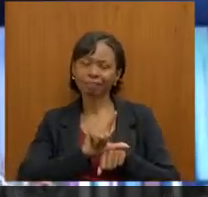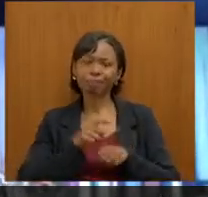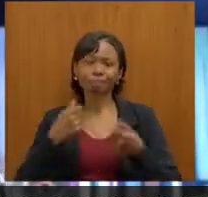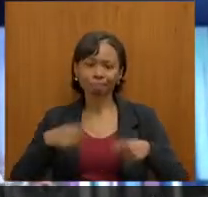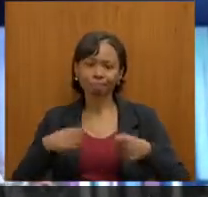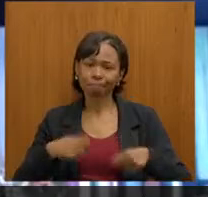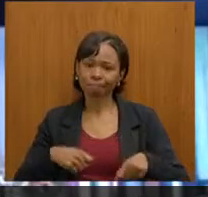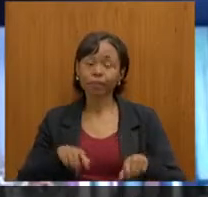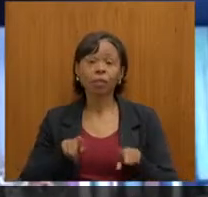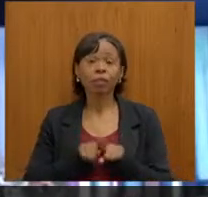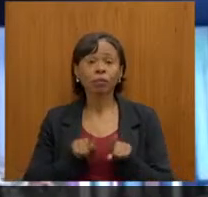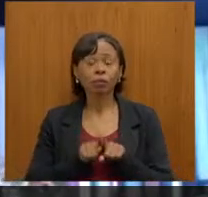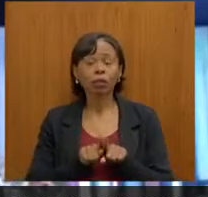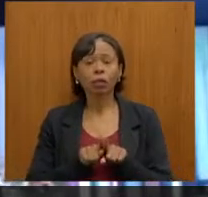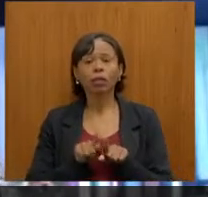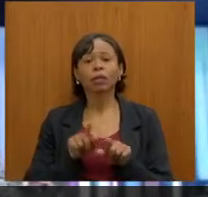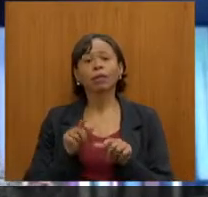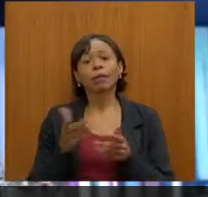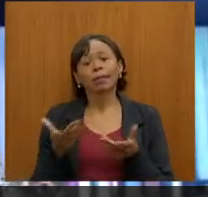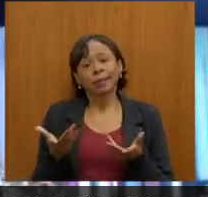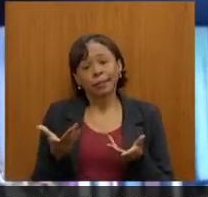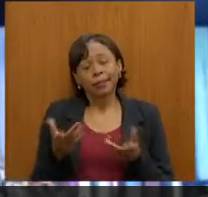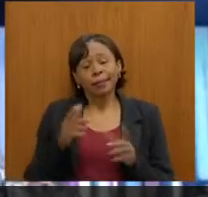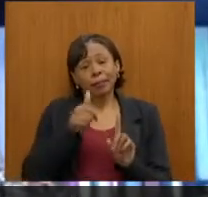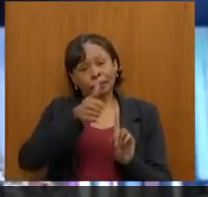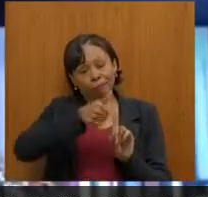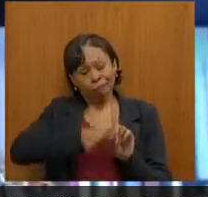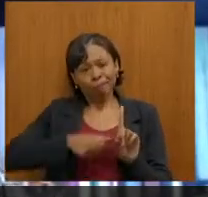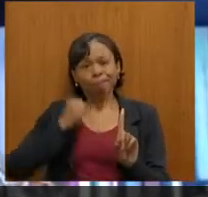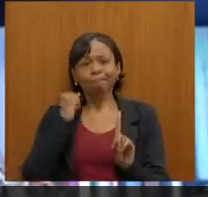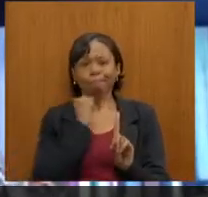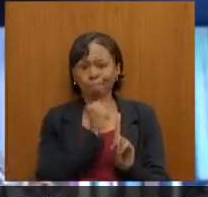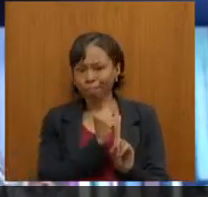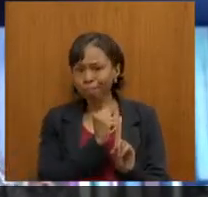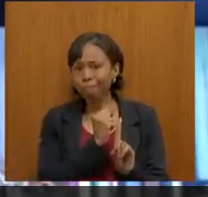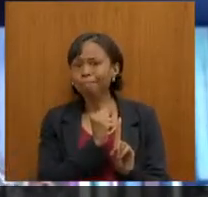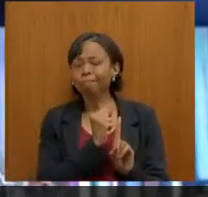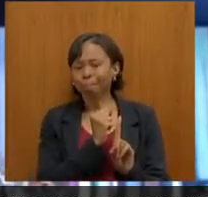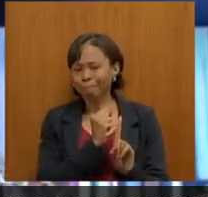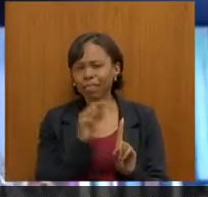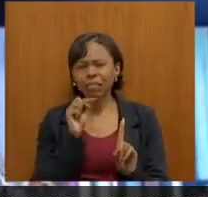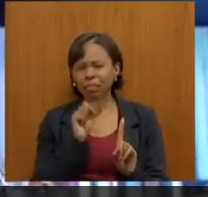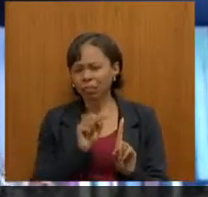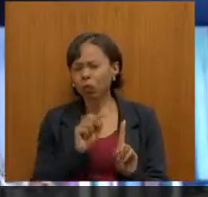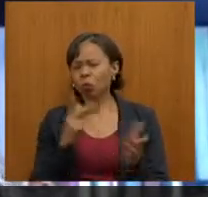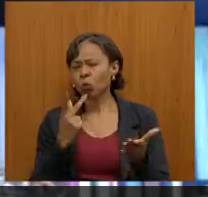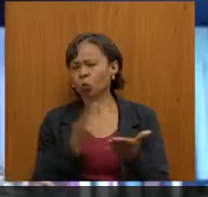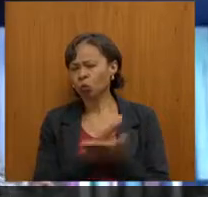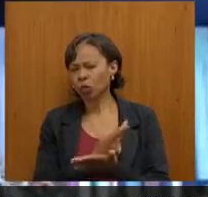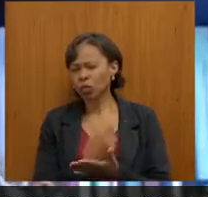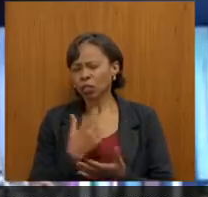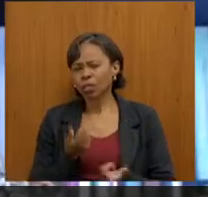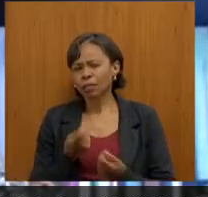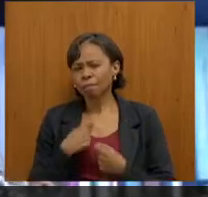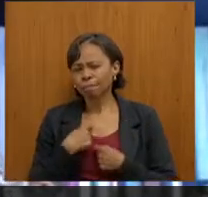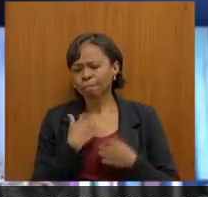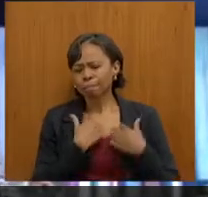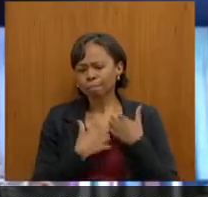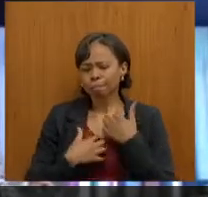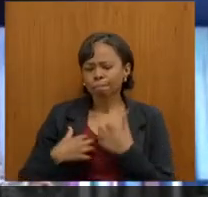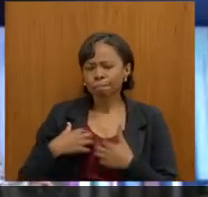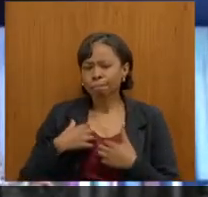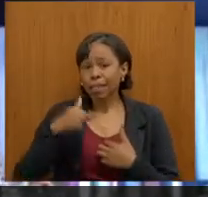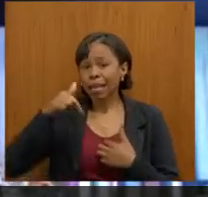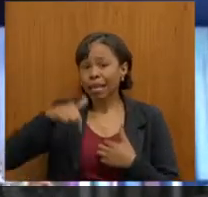último chamar atenção para o seu município é o feminicídio tem sido algo que nos incomoda muito aqui na